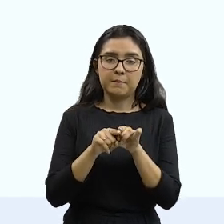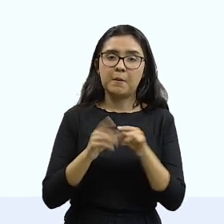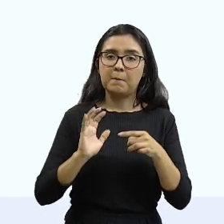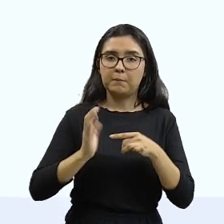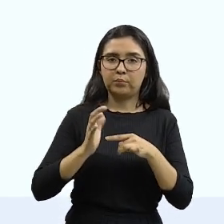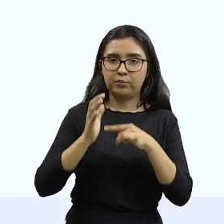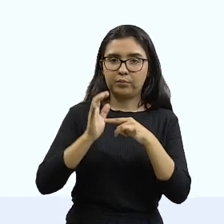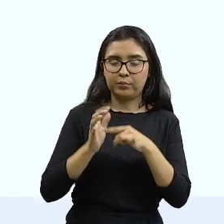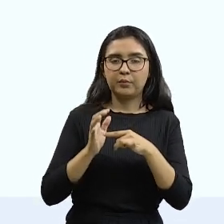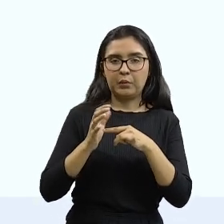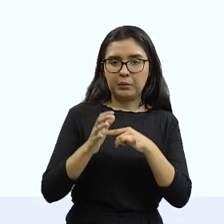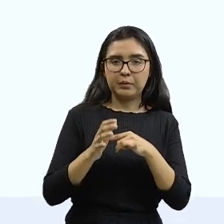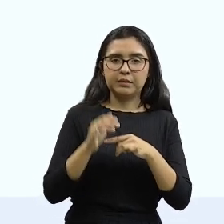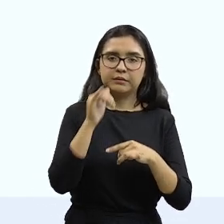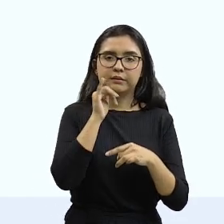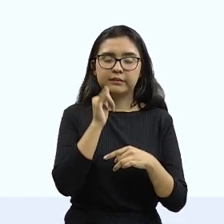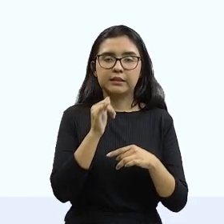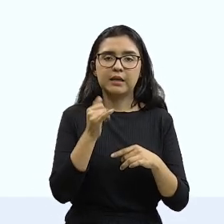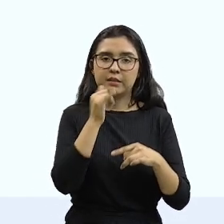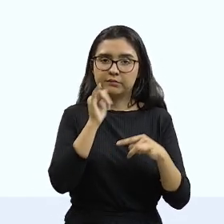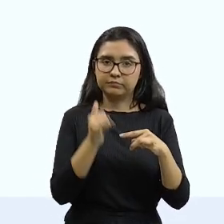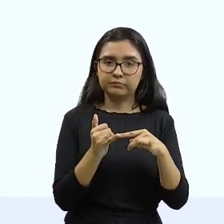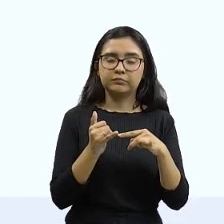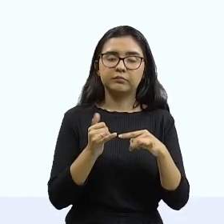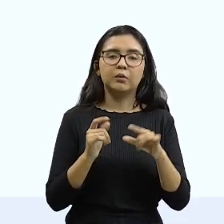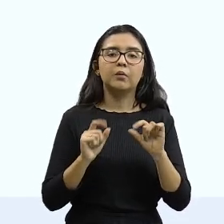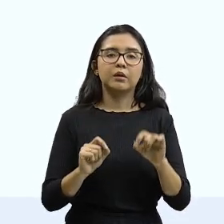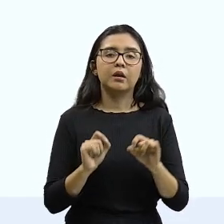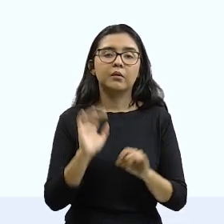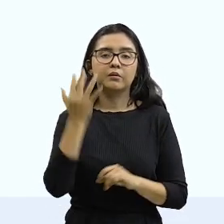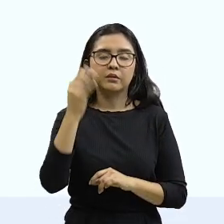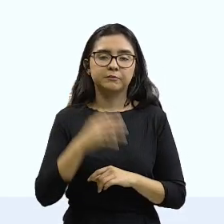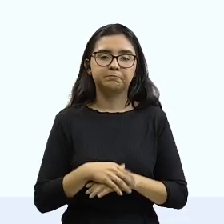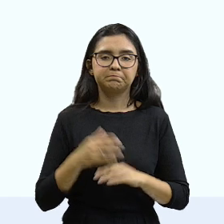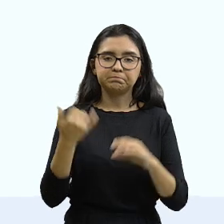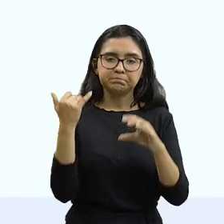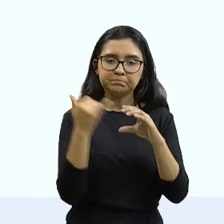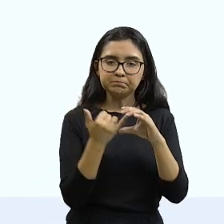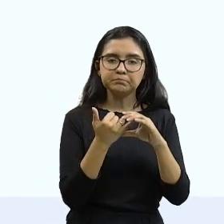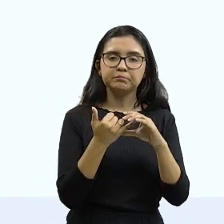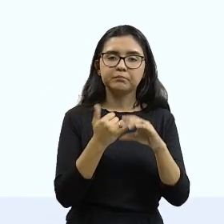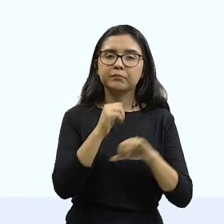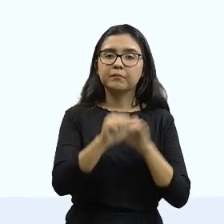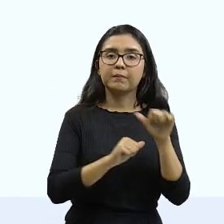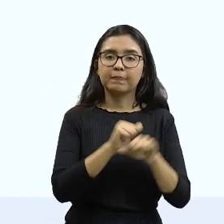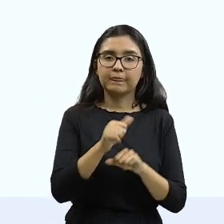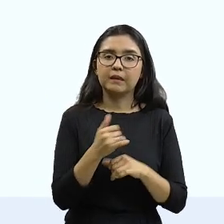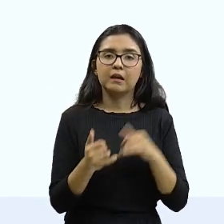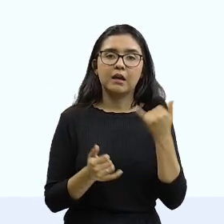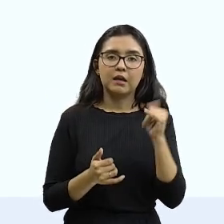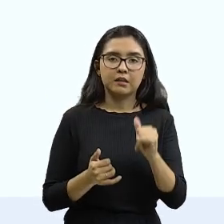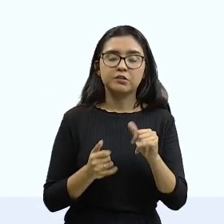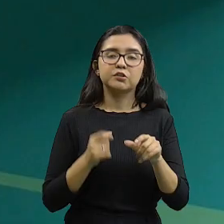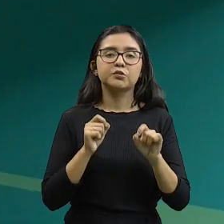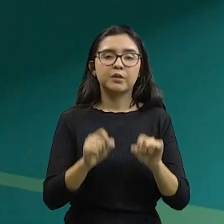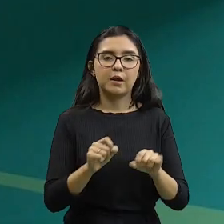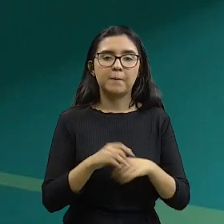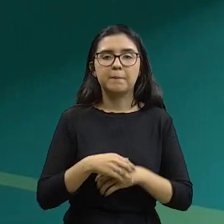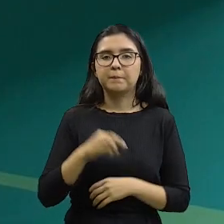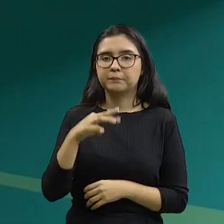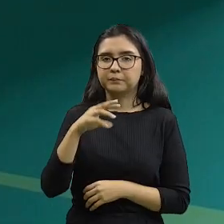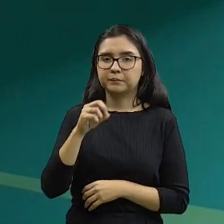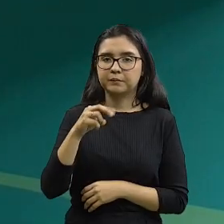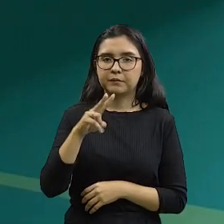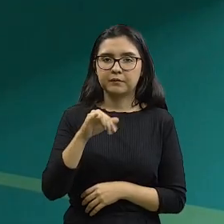a energia elétrica e transformam essa energia elétrica em energia de quê? Energia de movimento. Como ele